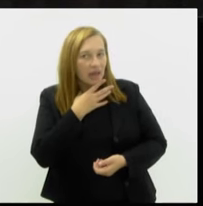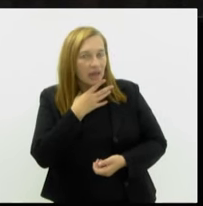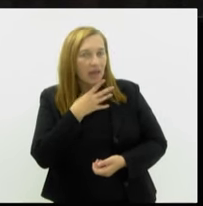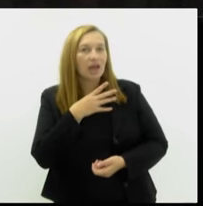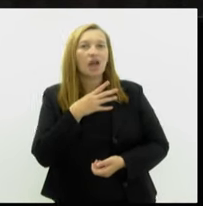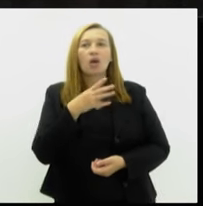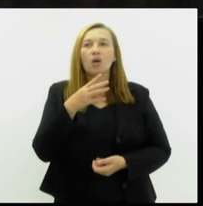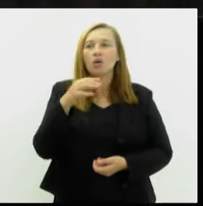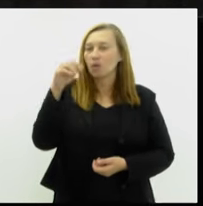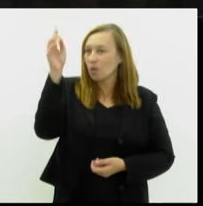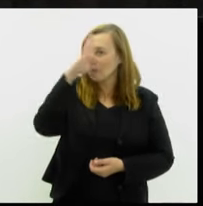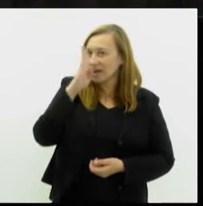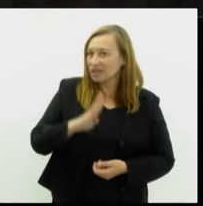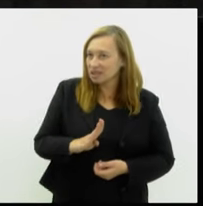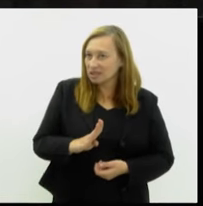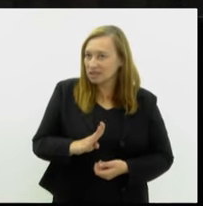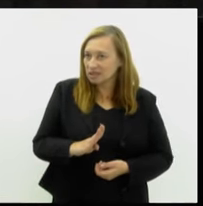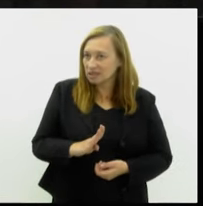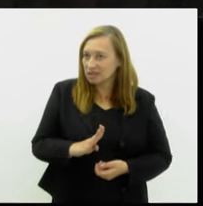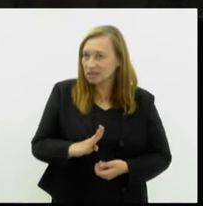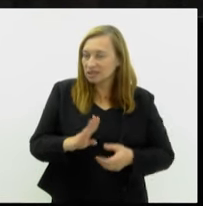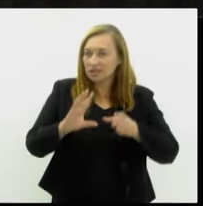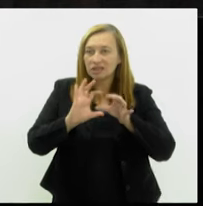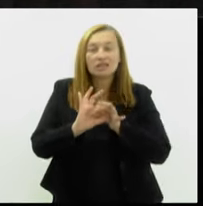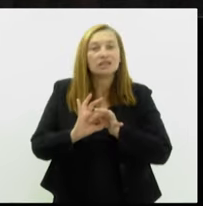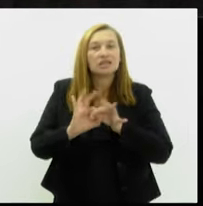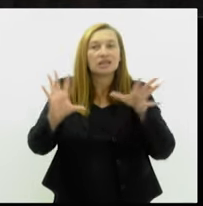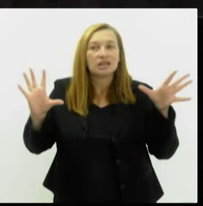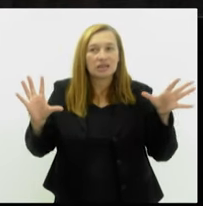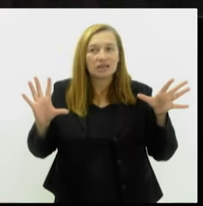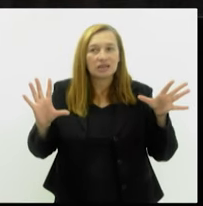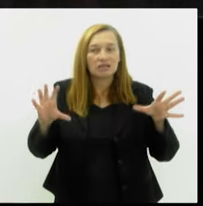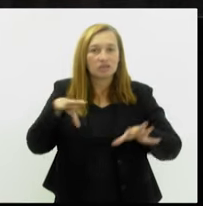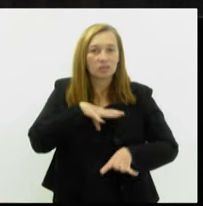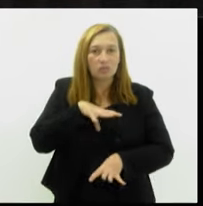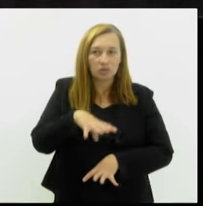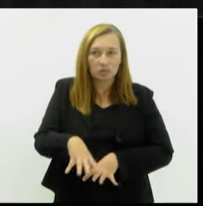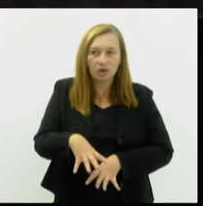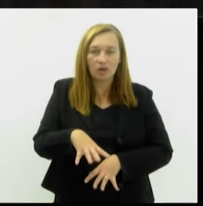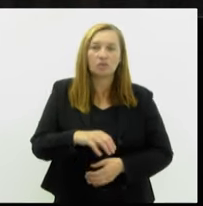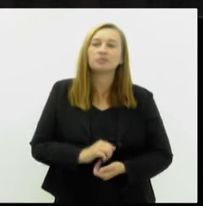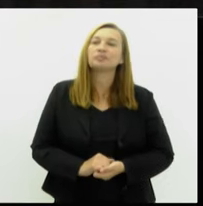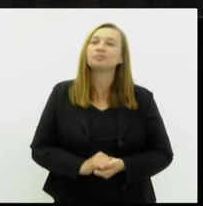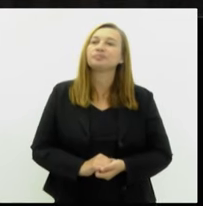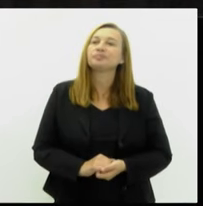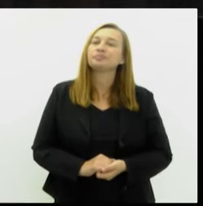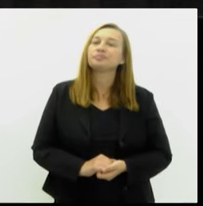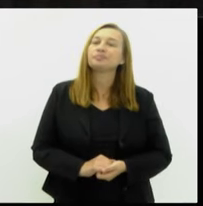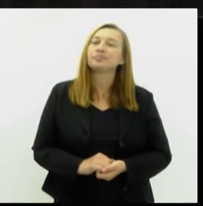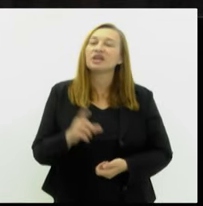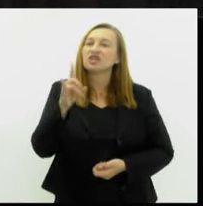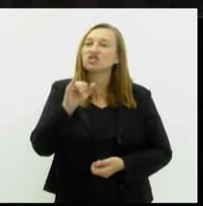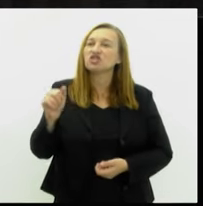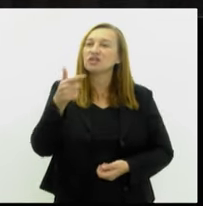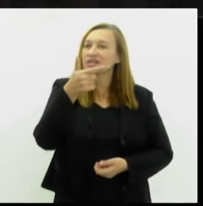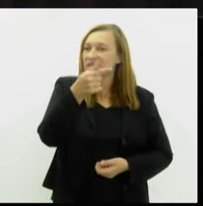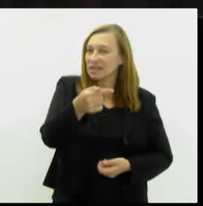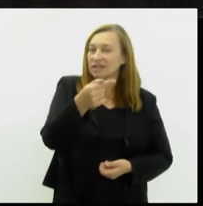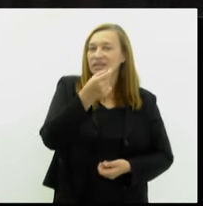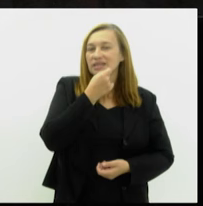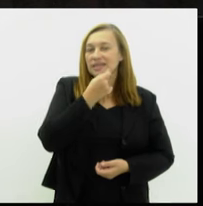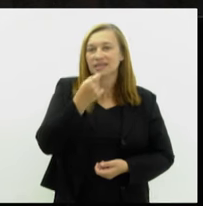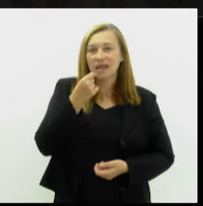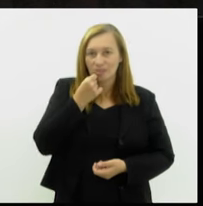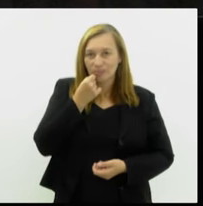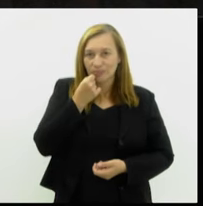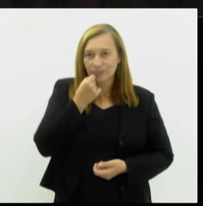Brasil se tornou independente de Portugal no dia 7 de setembro.